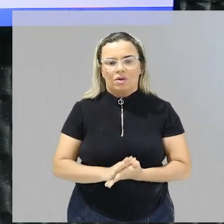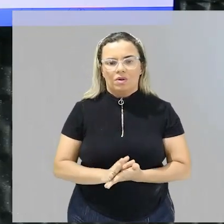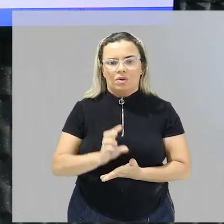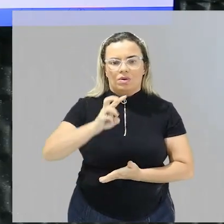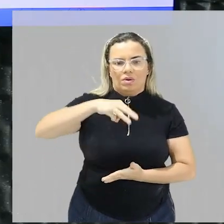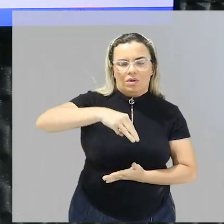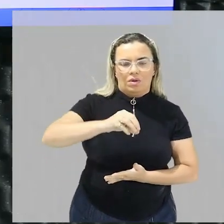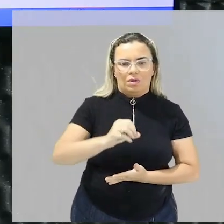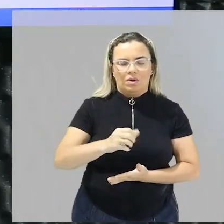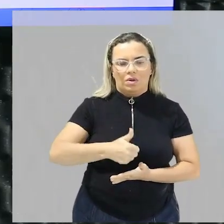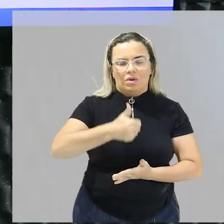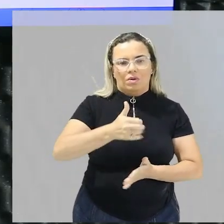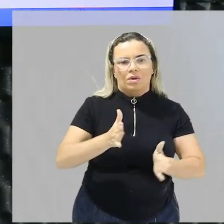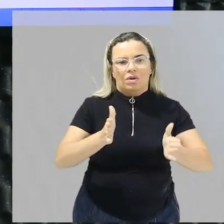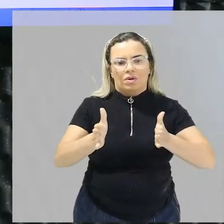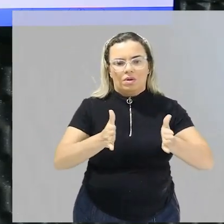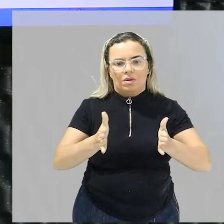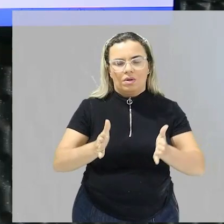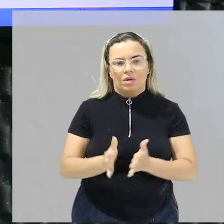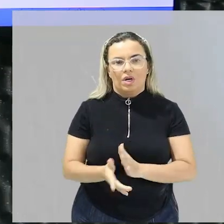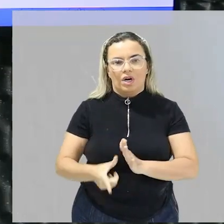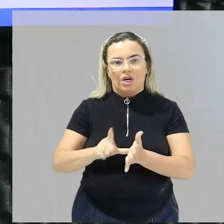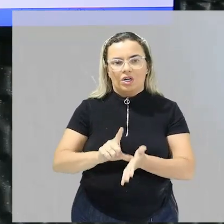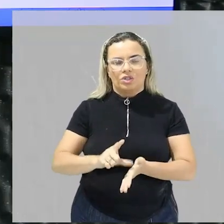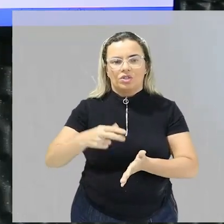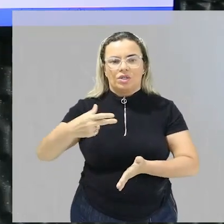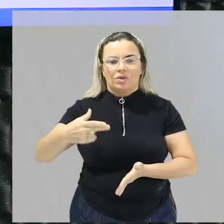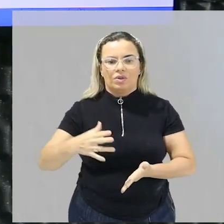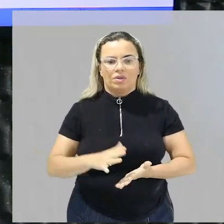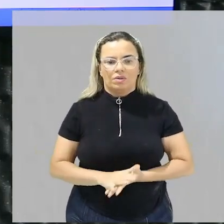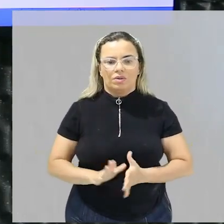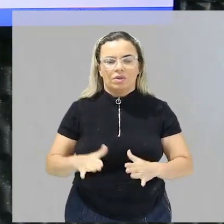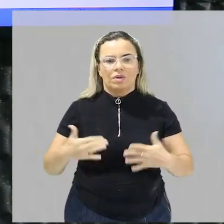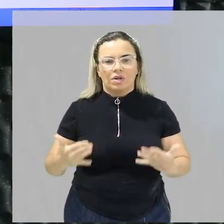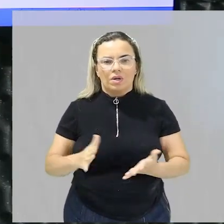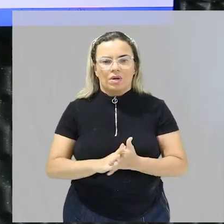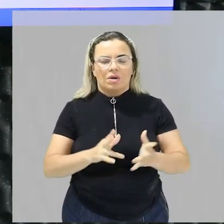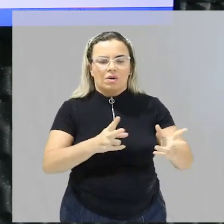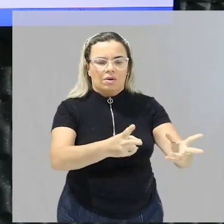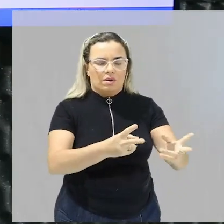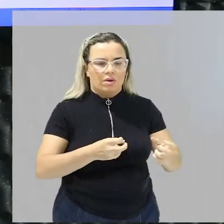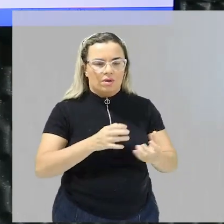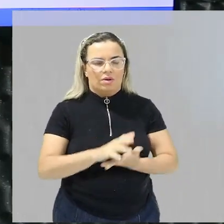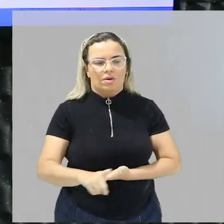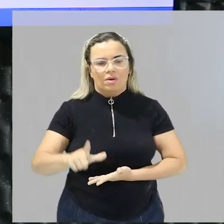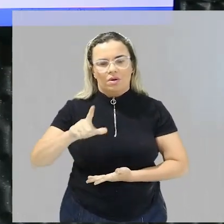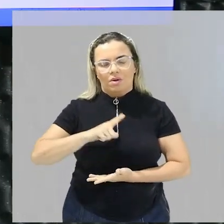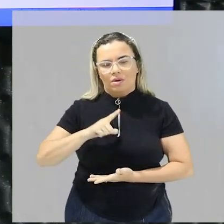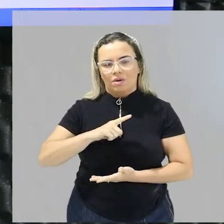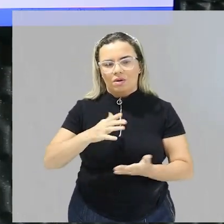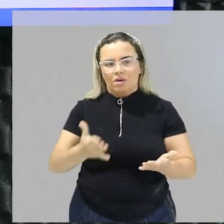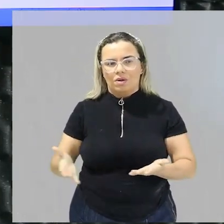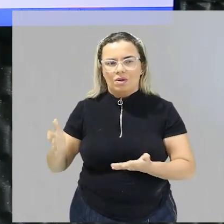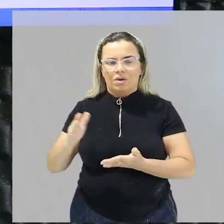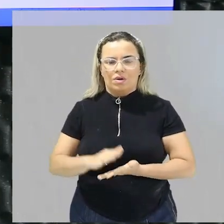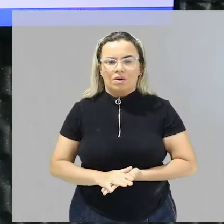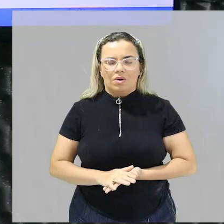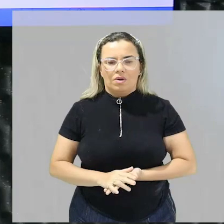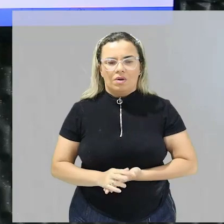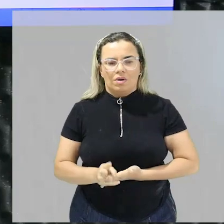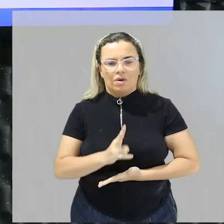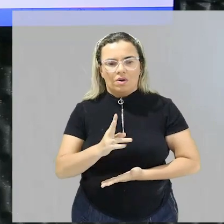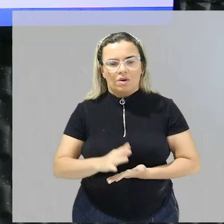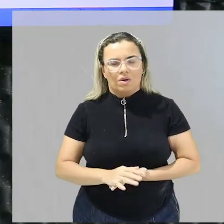primeiro membro, tá bom? Então, está nesse formato. Perceba agora que eu tenho um valor numérico aqui, o